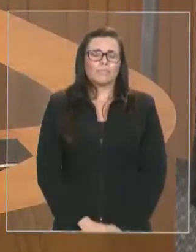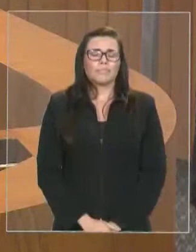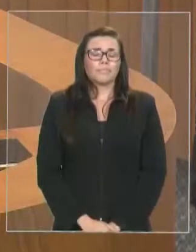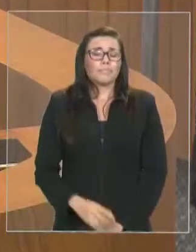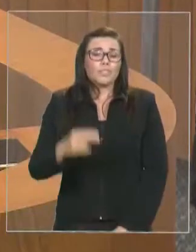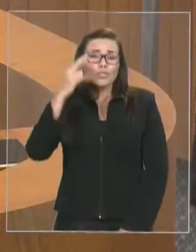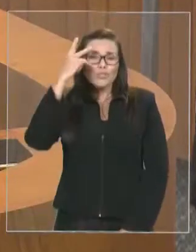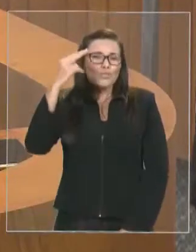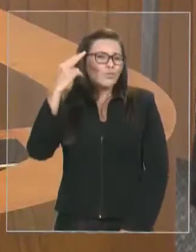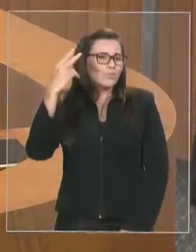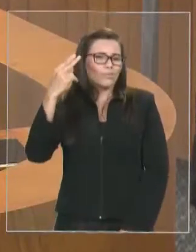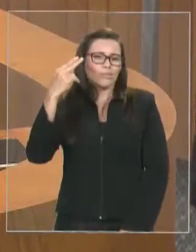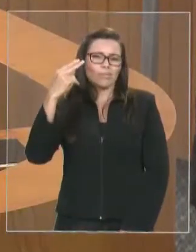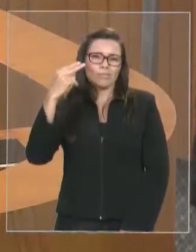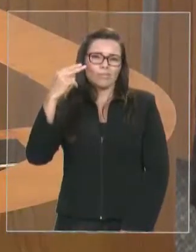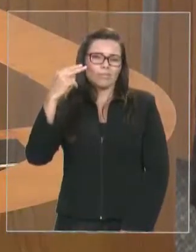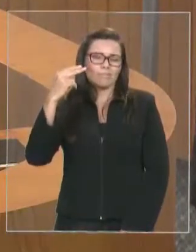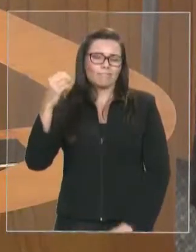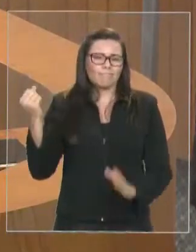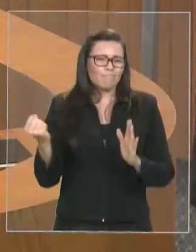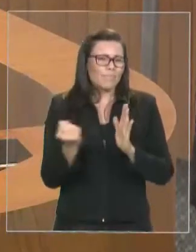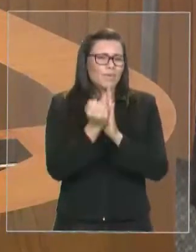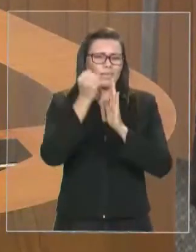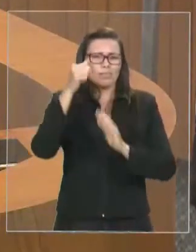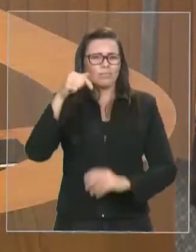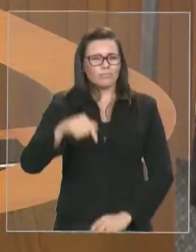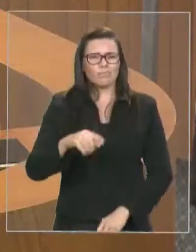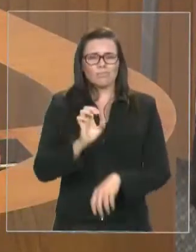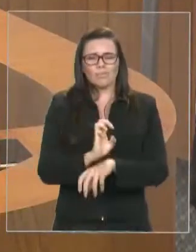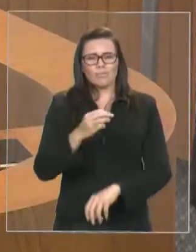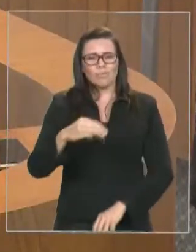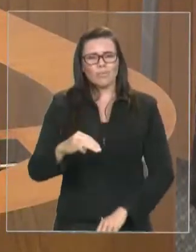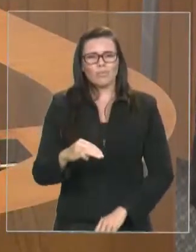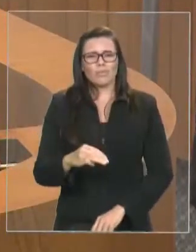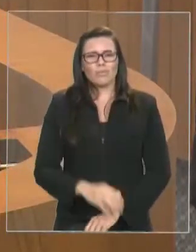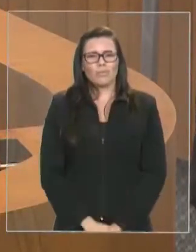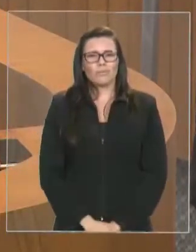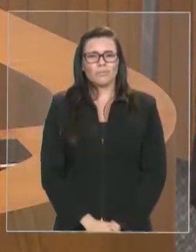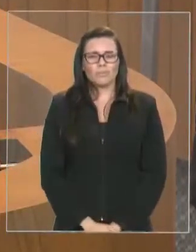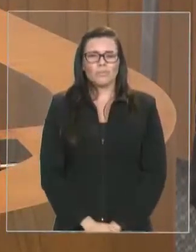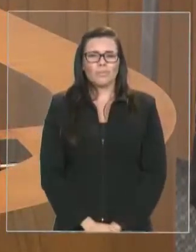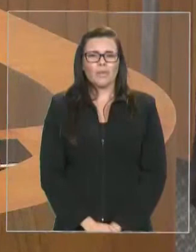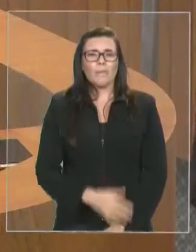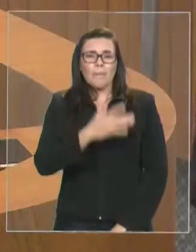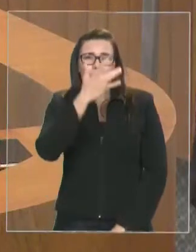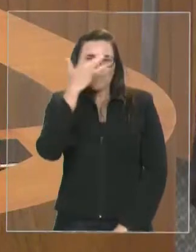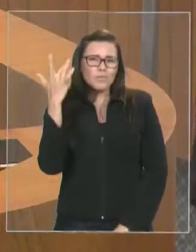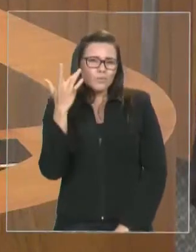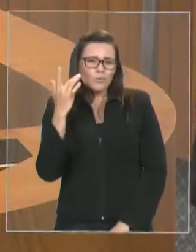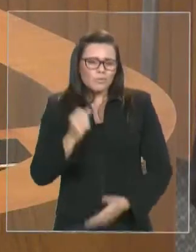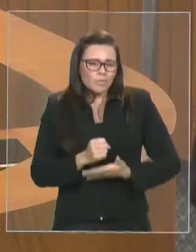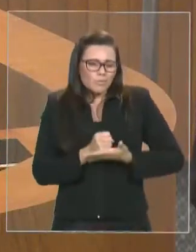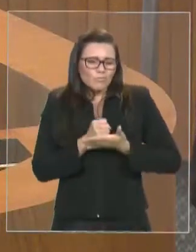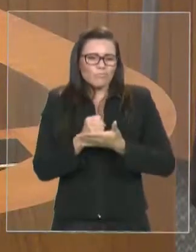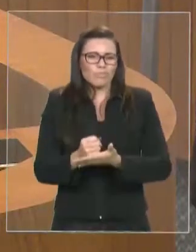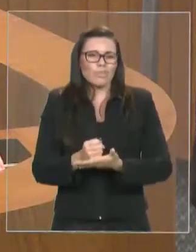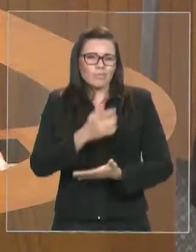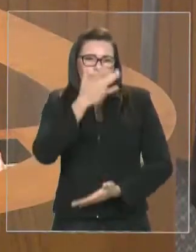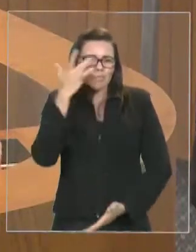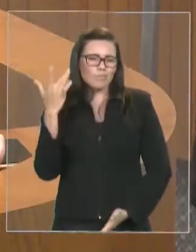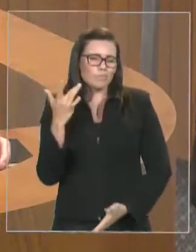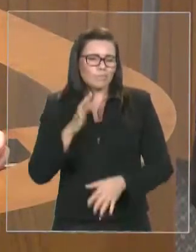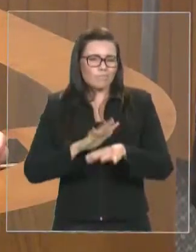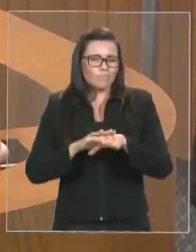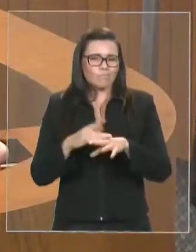para garantir a integridade das pessoas que precisam de assistência de saúde. Enfatizo alguns